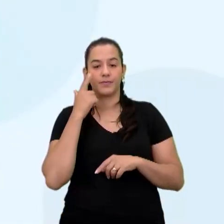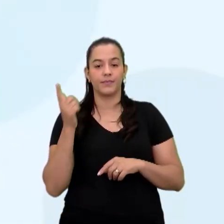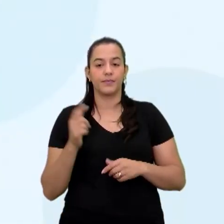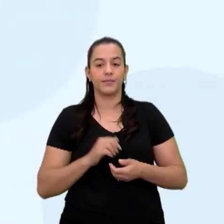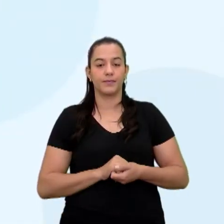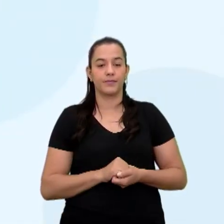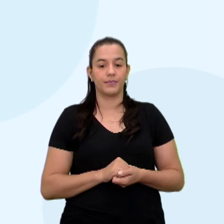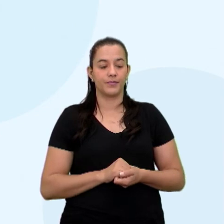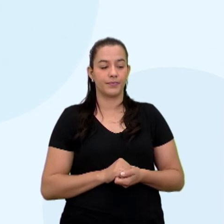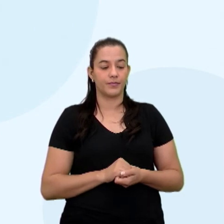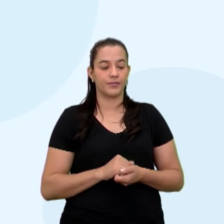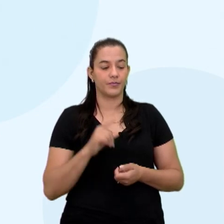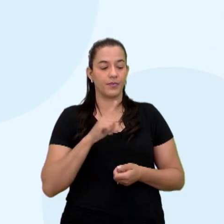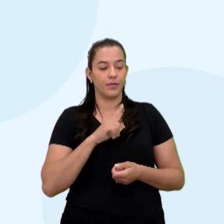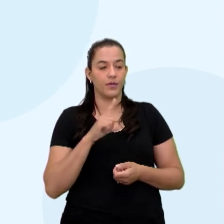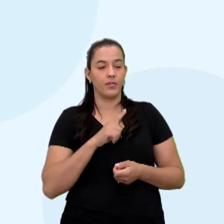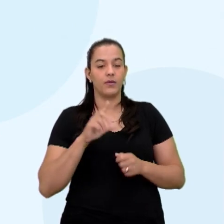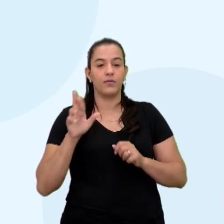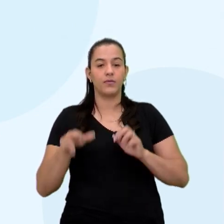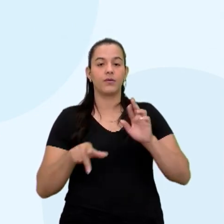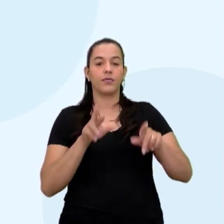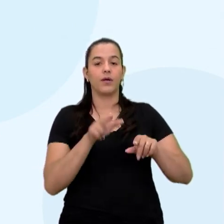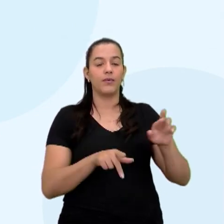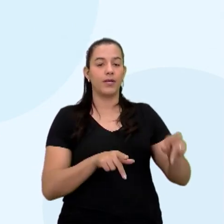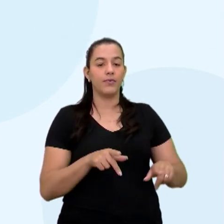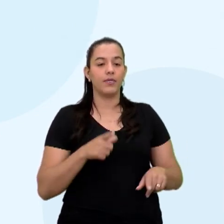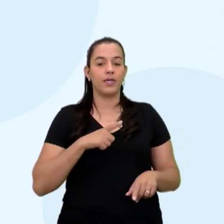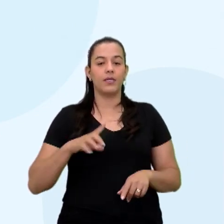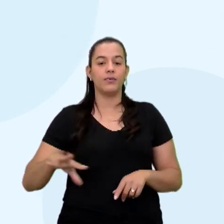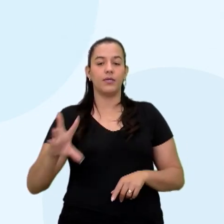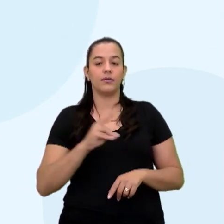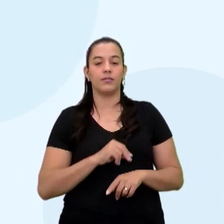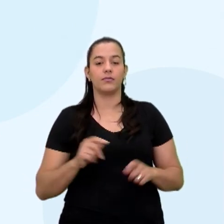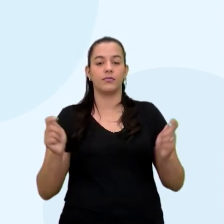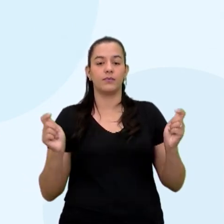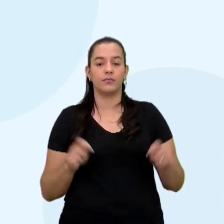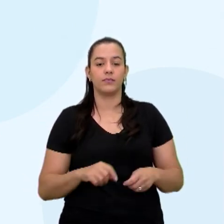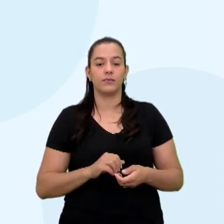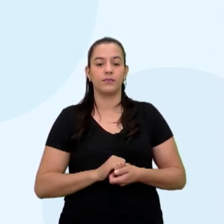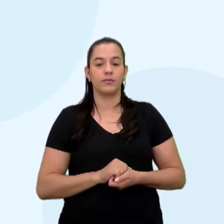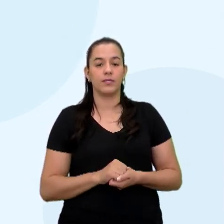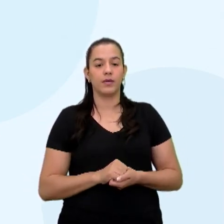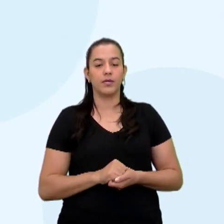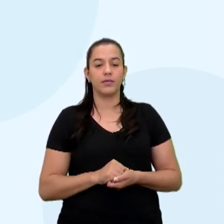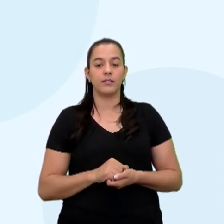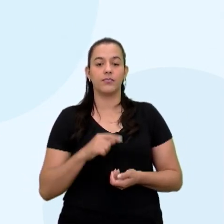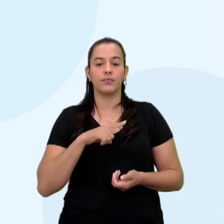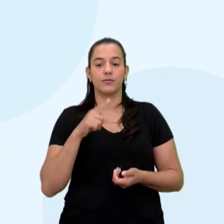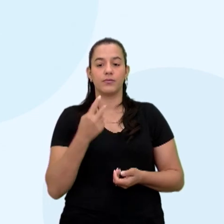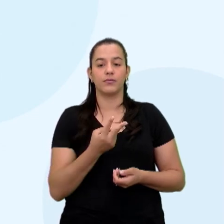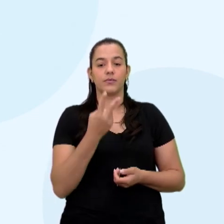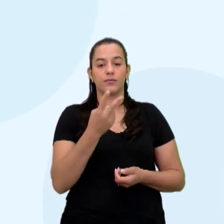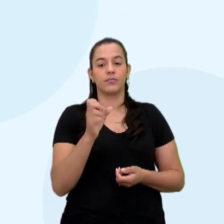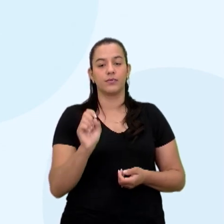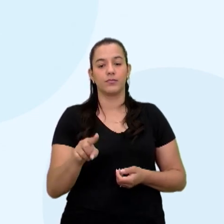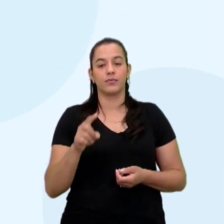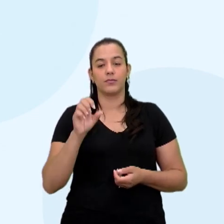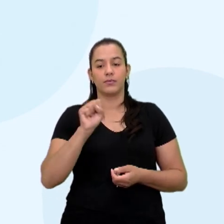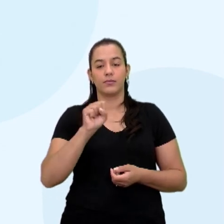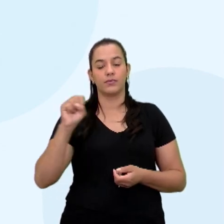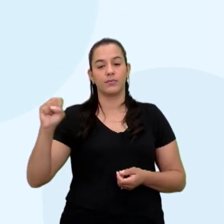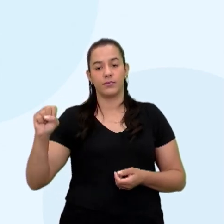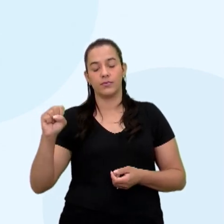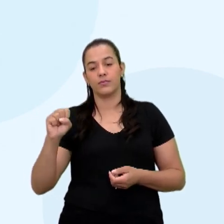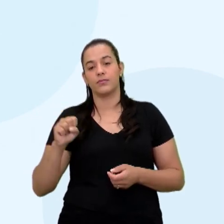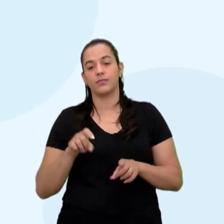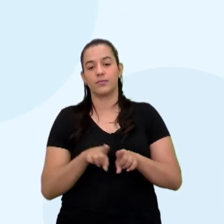né, mostrando aí a diferença de renda, né, de 2.880 para homens, 2.274 para